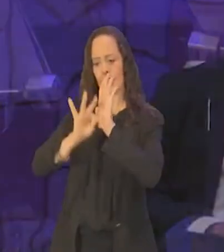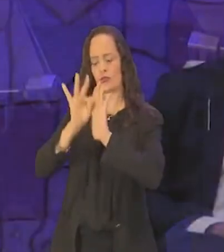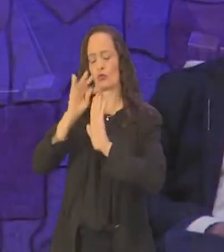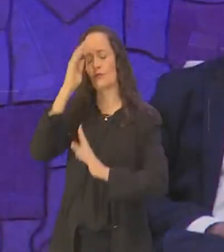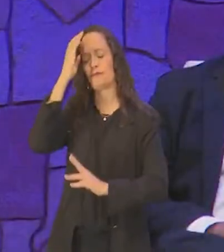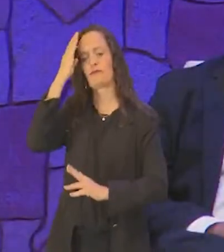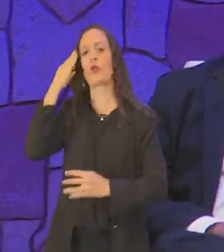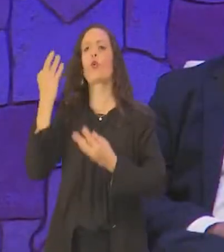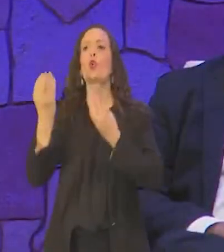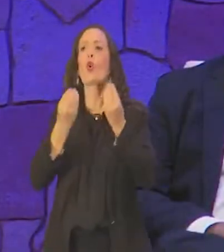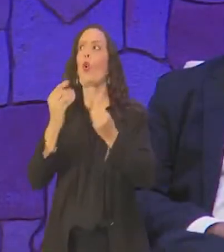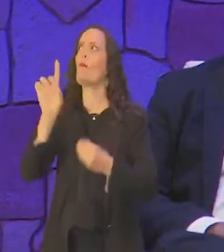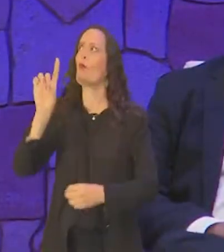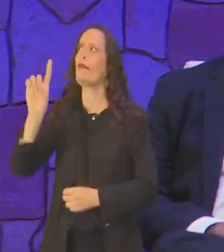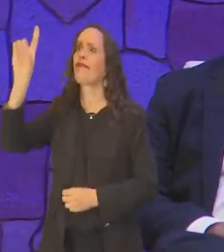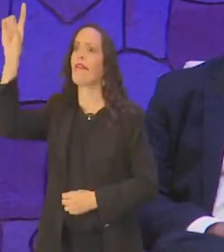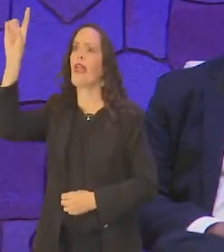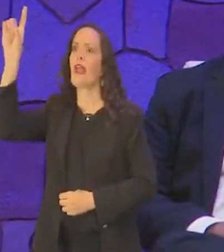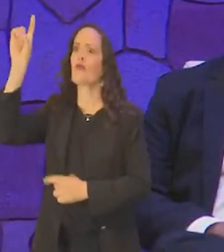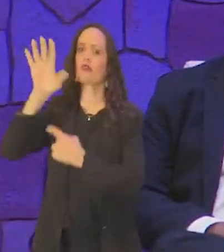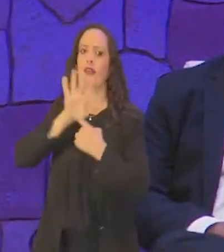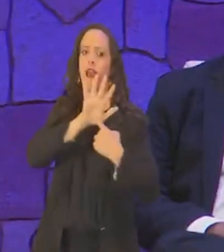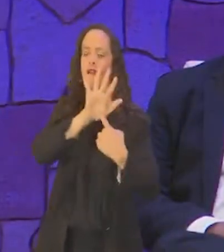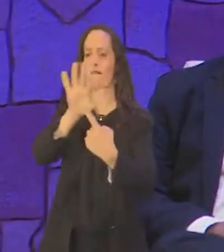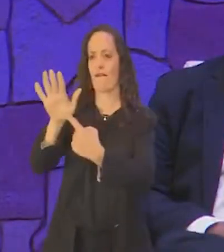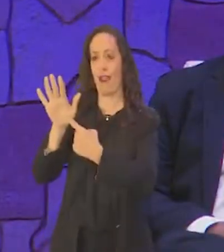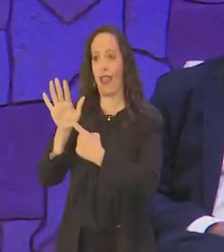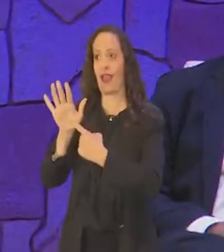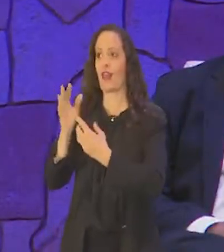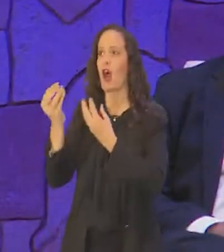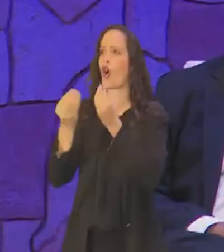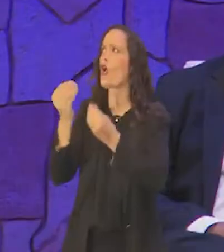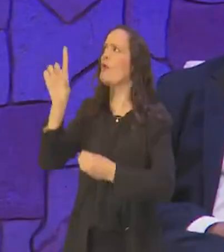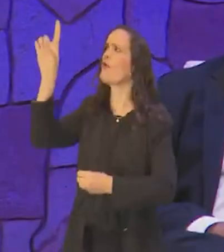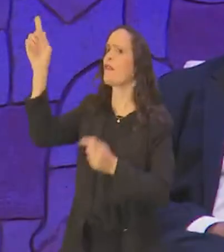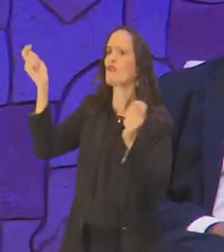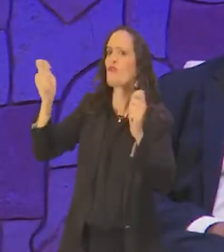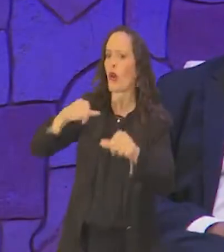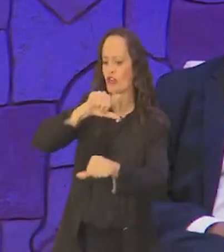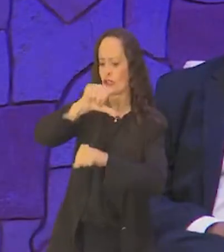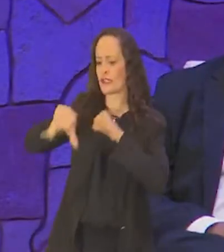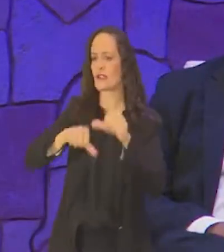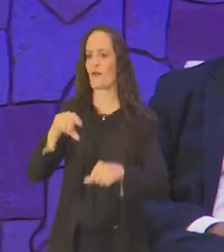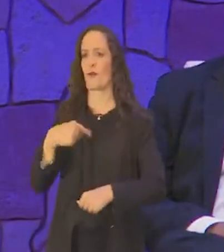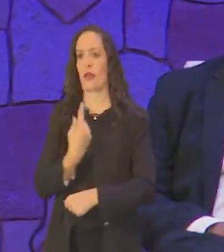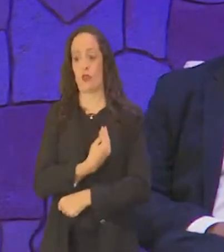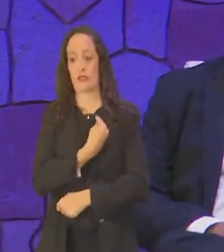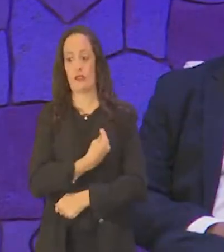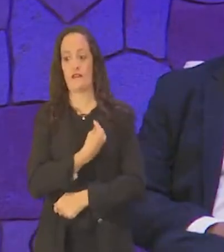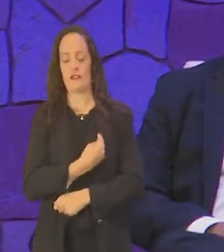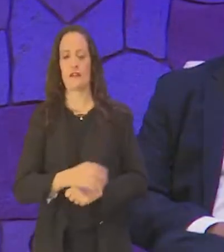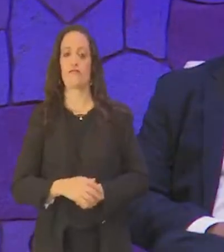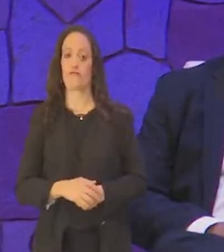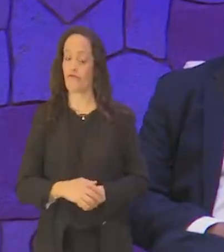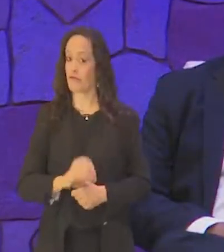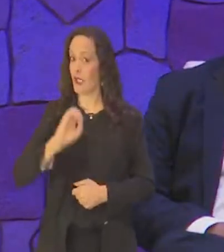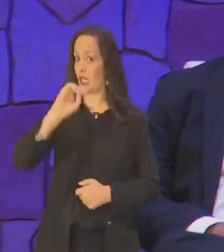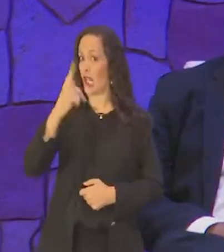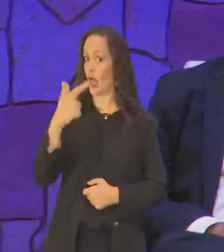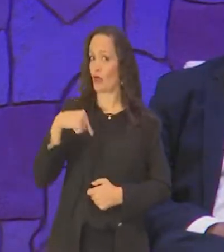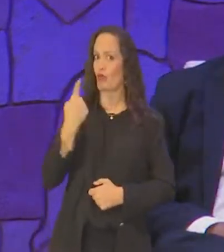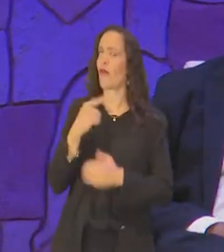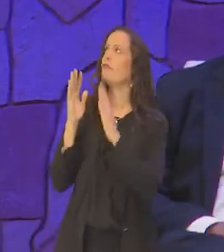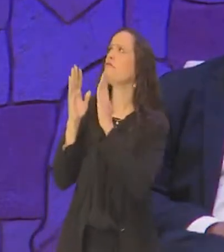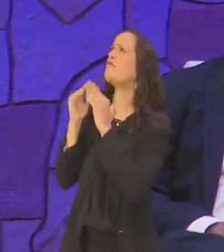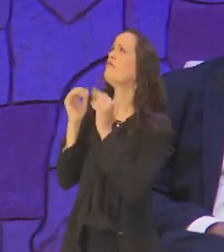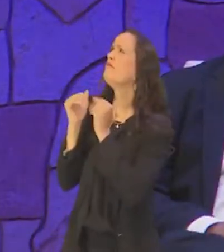Deus, de forma poderosa, se manifesta e como Ele pode transformar as nossas vidas. Afinal, estamos clamando ao Senhor